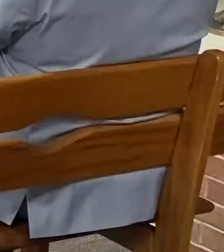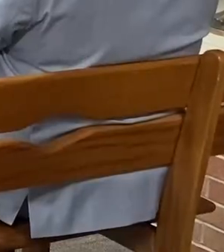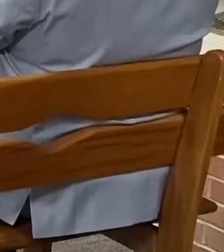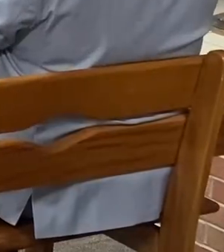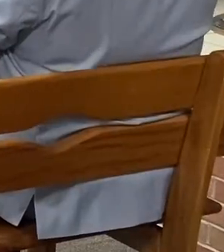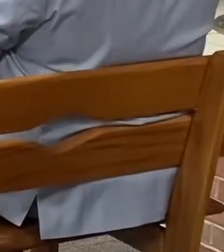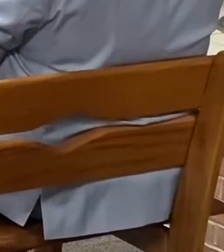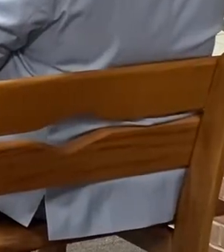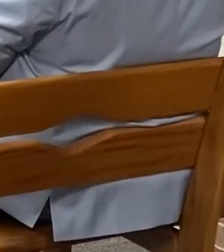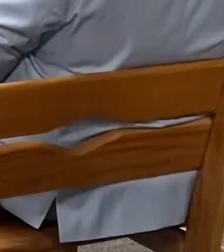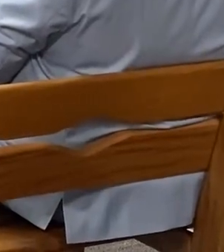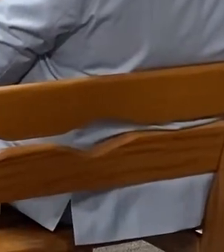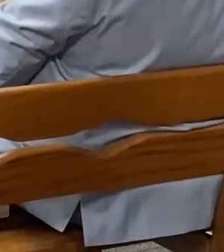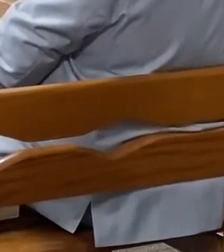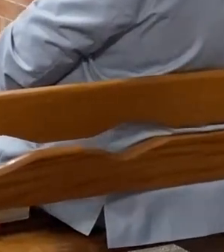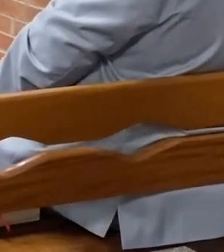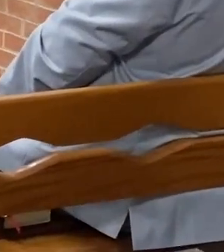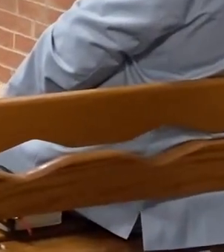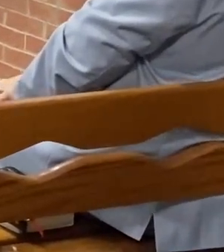Jesus.